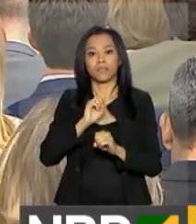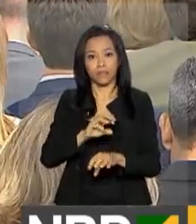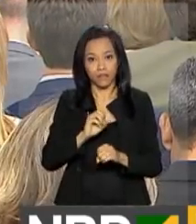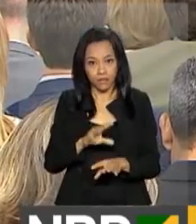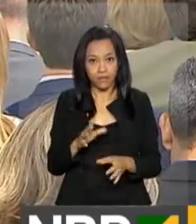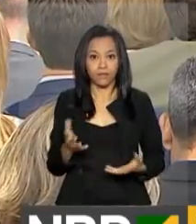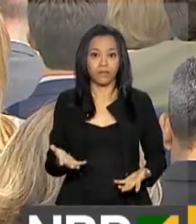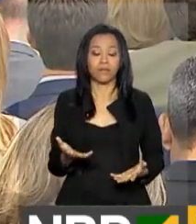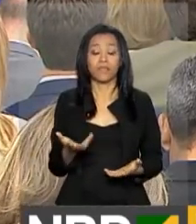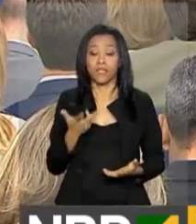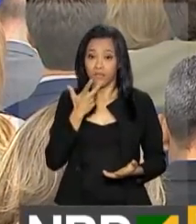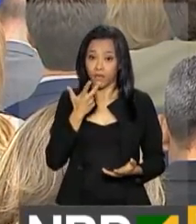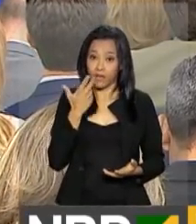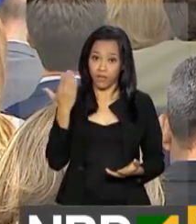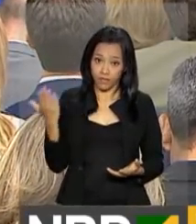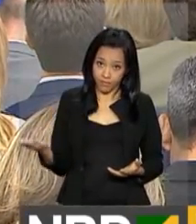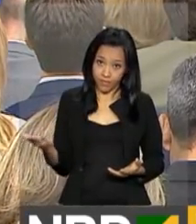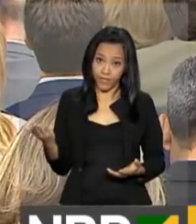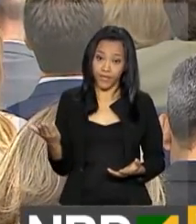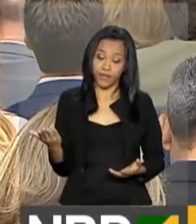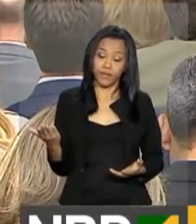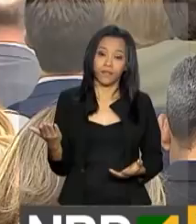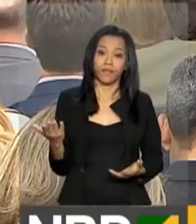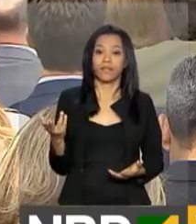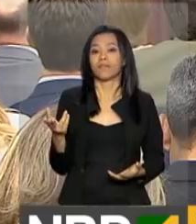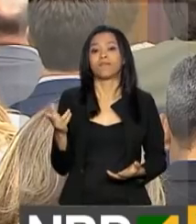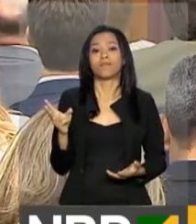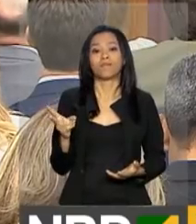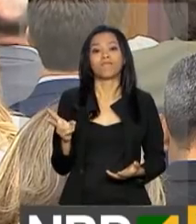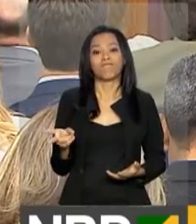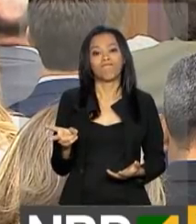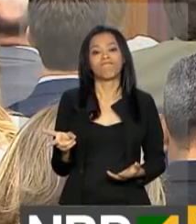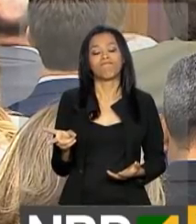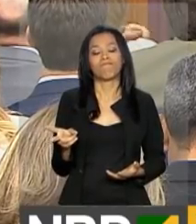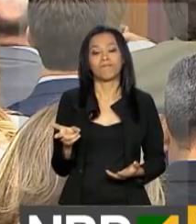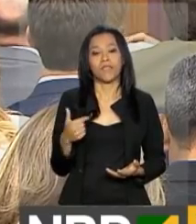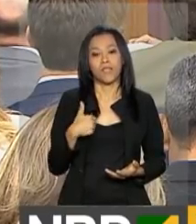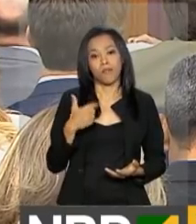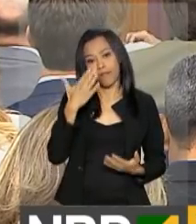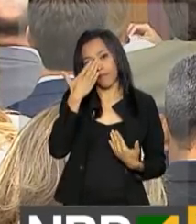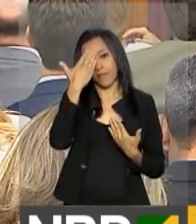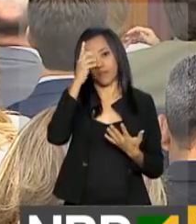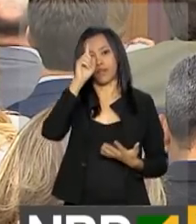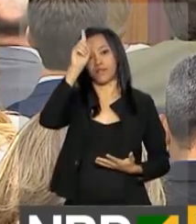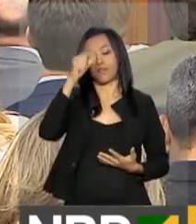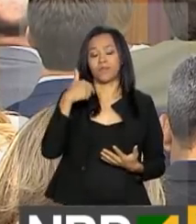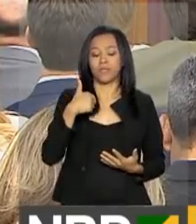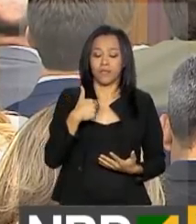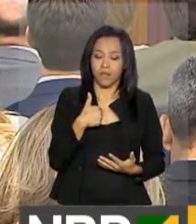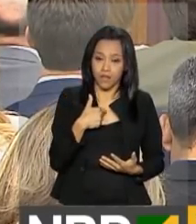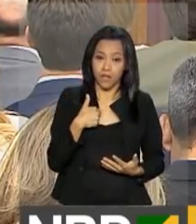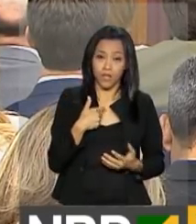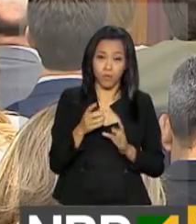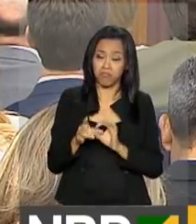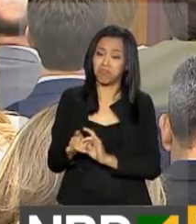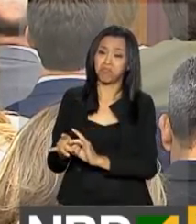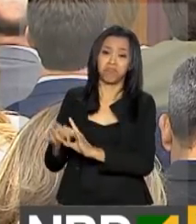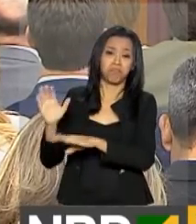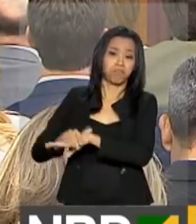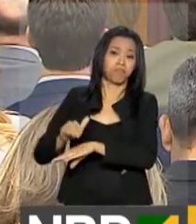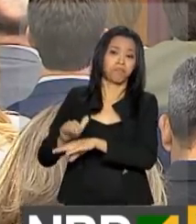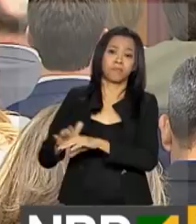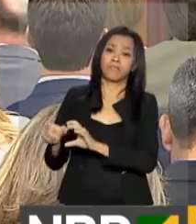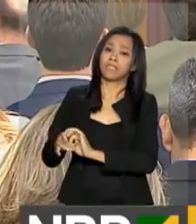e dizer aqui toda a modéstia de lado não é mas eu graças a deus dei muita liberdade muita